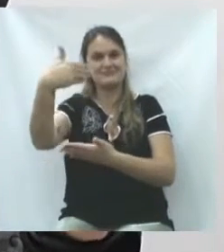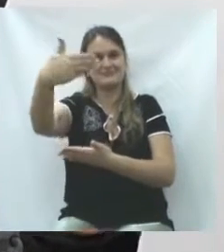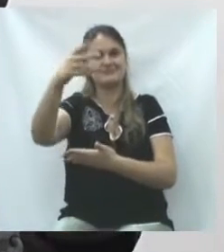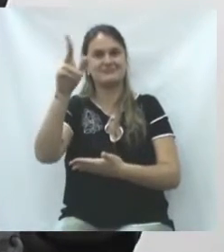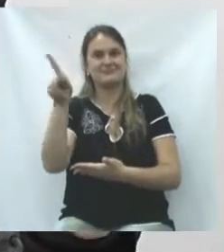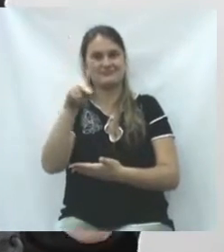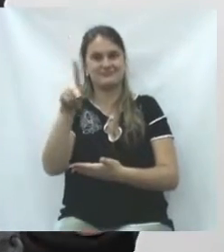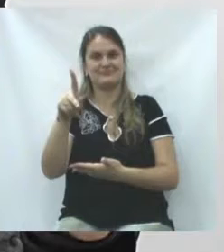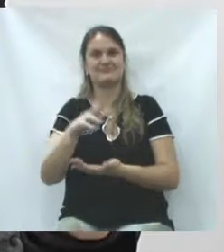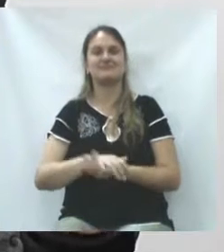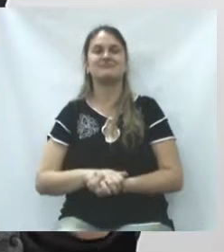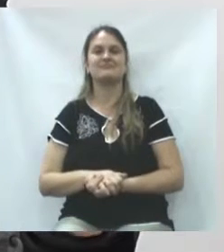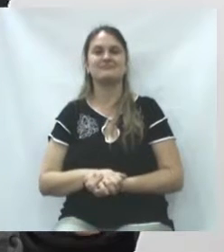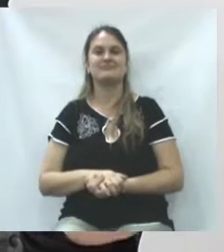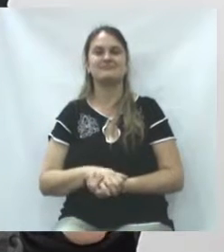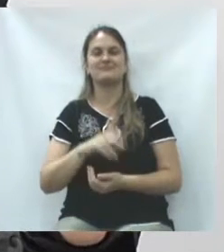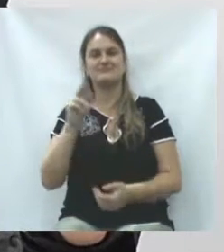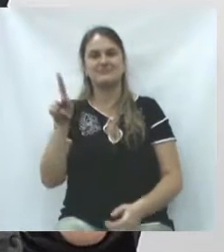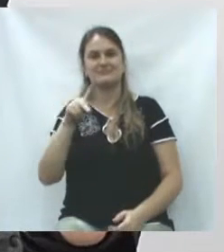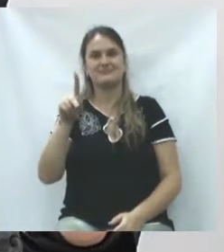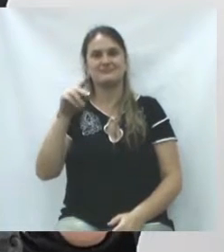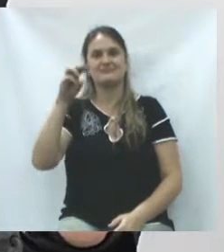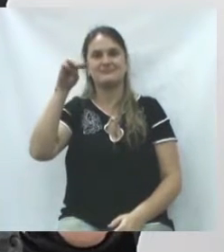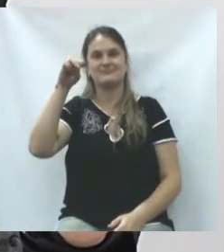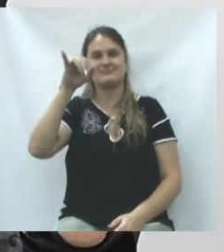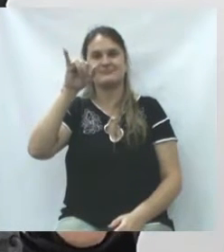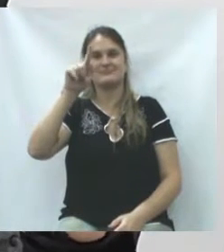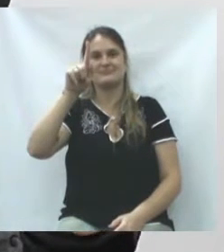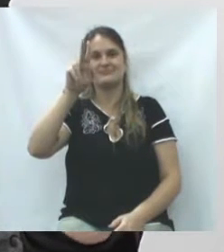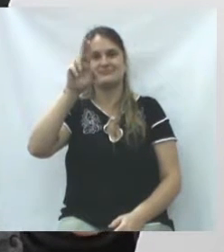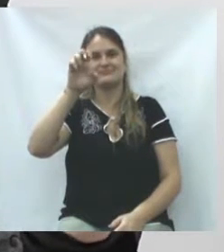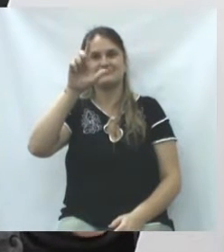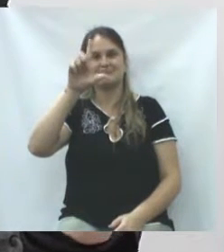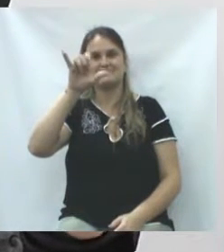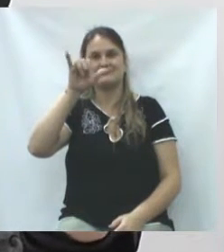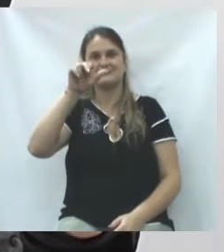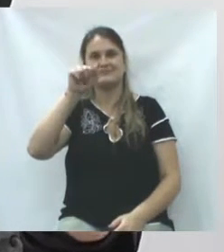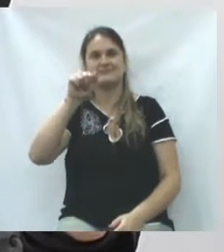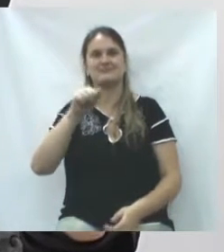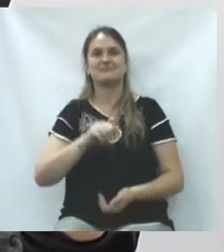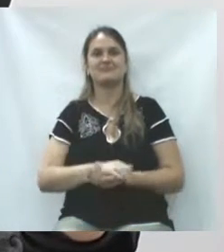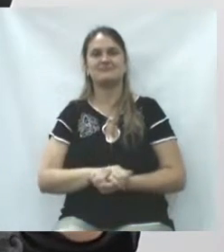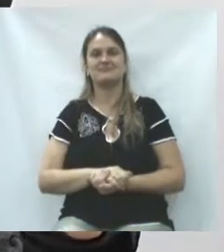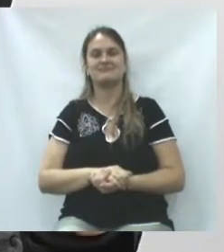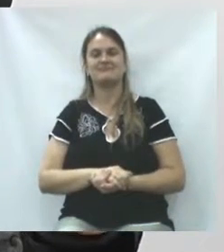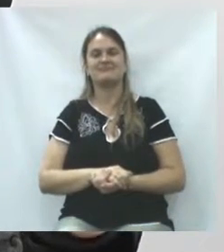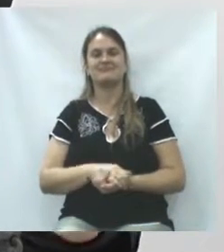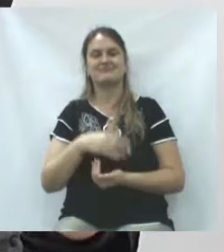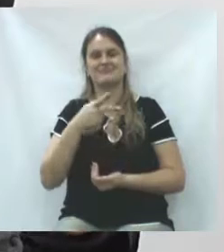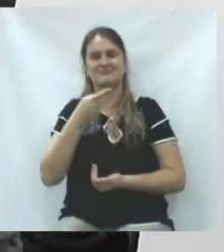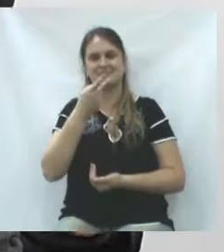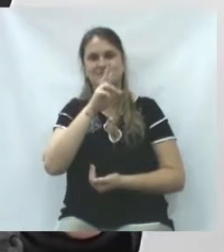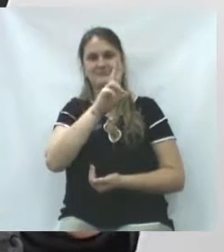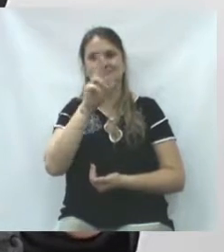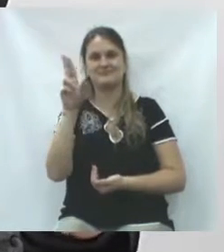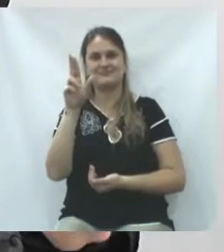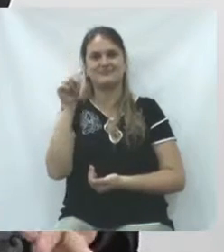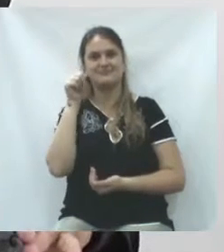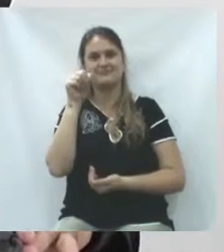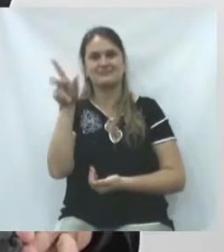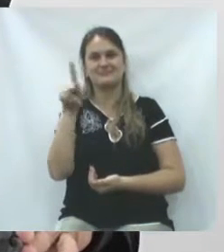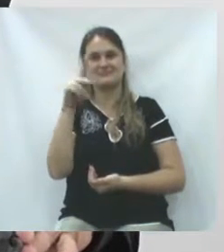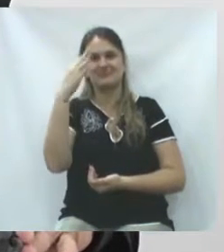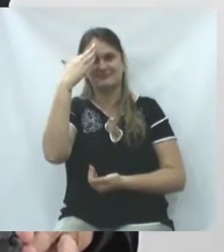A professora Miguelina Essatreuk. Né? Me permitam citar o nome dela e homenagear a